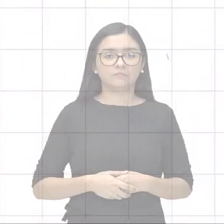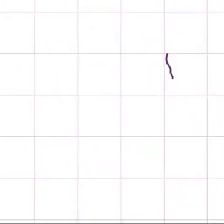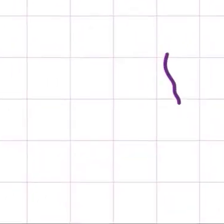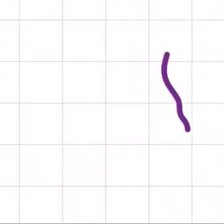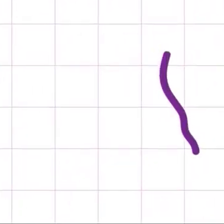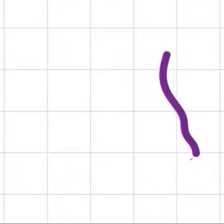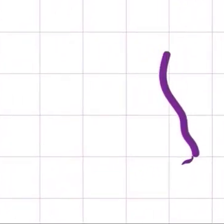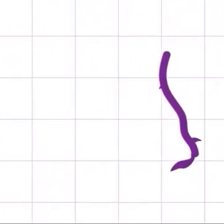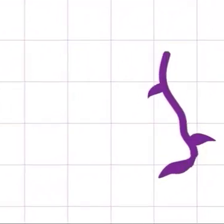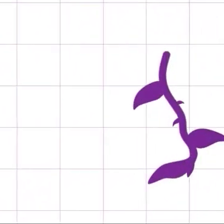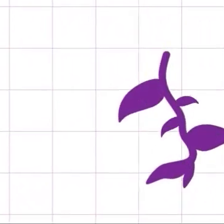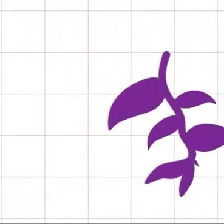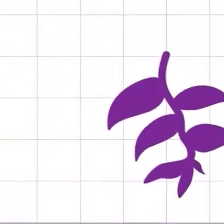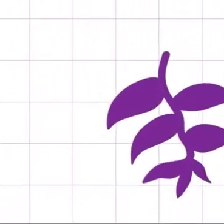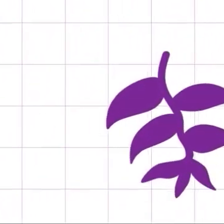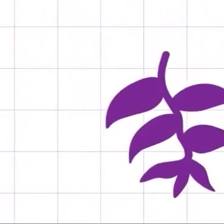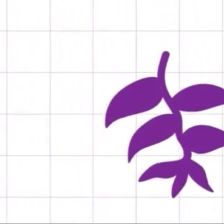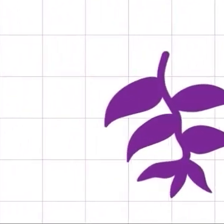Música